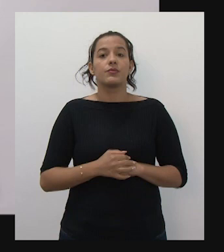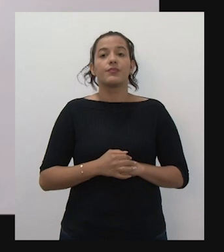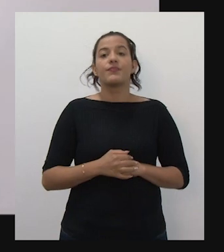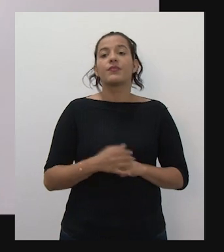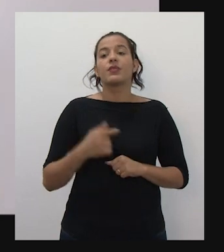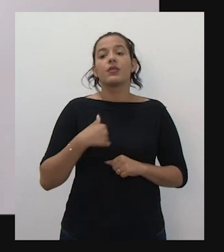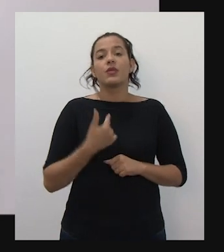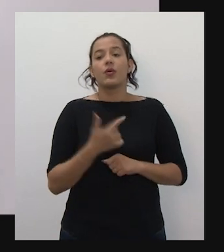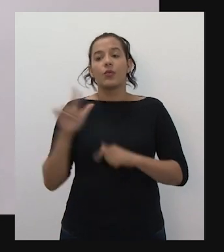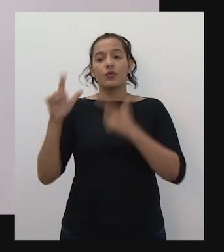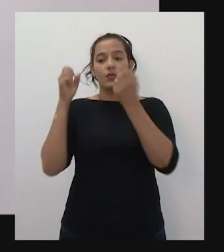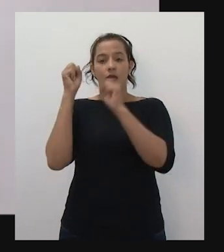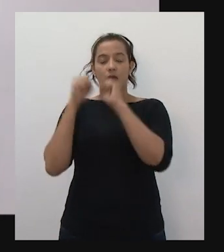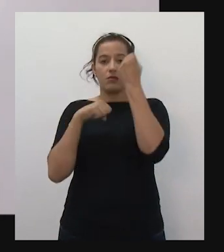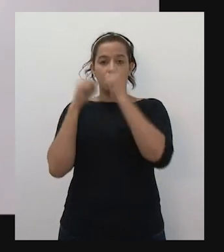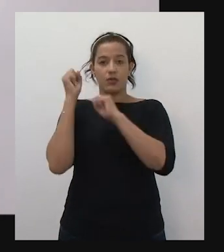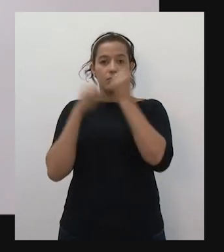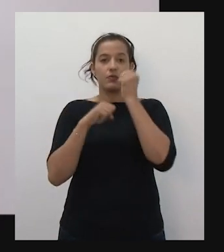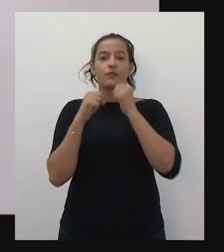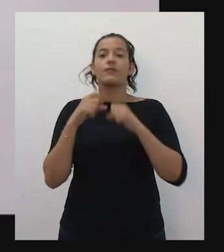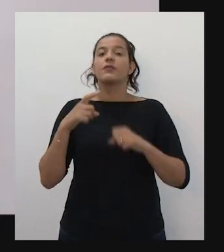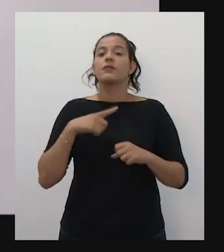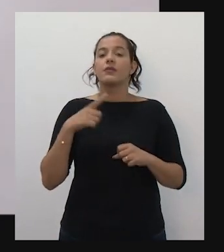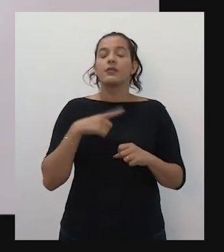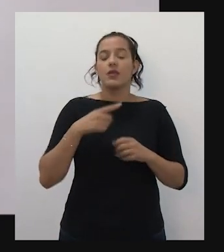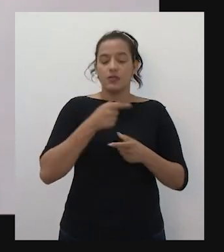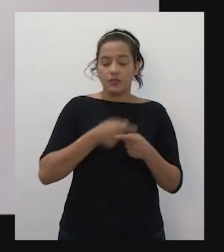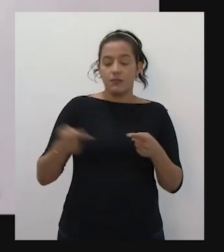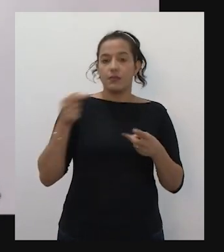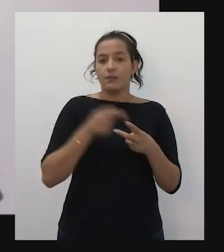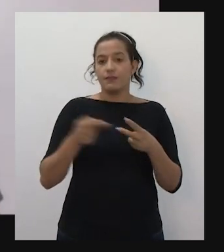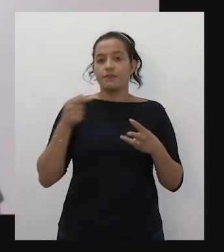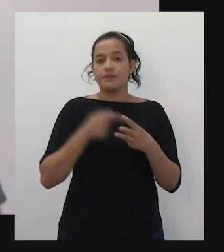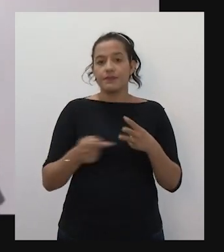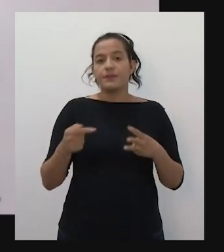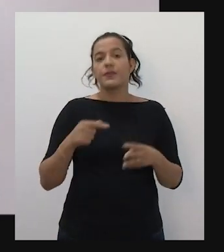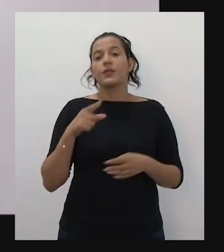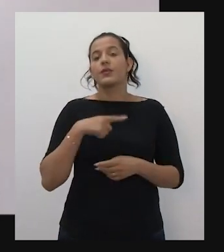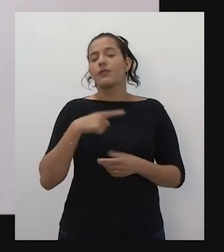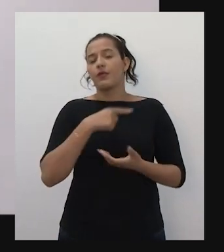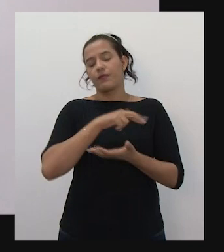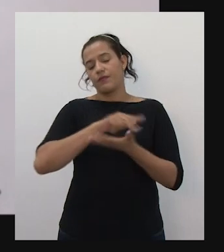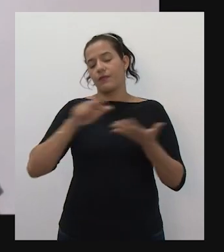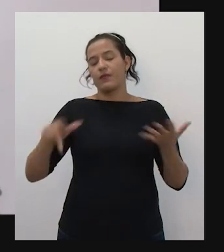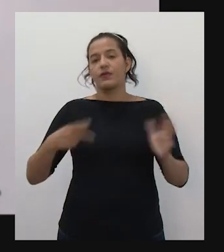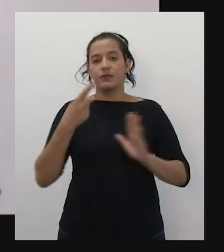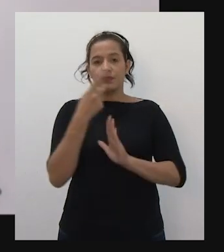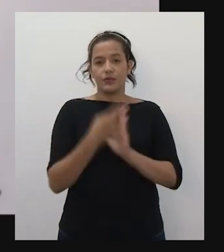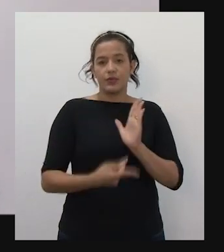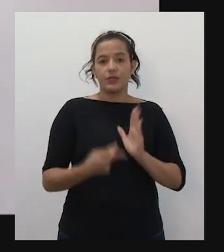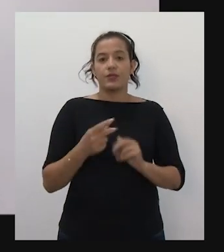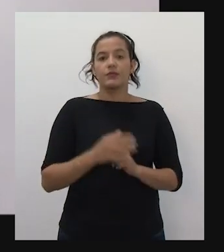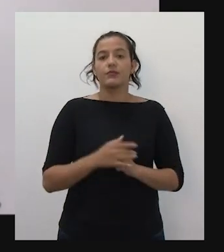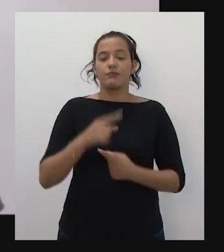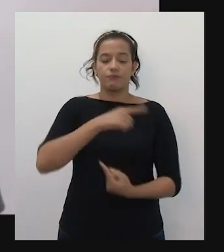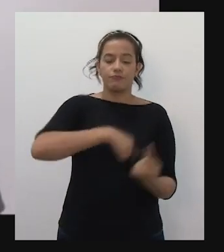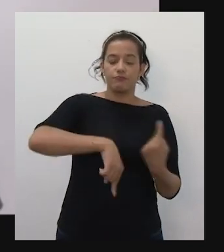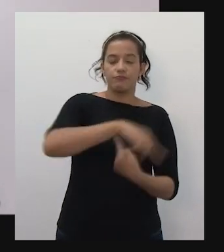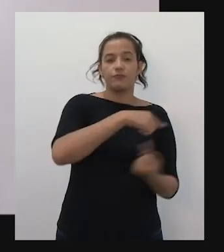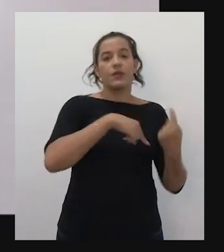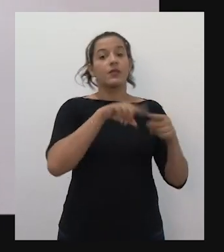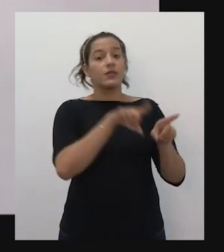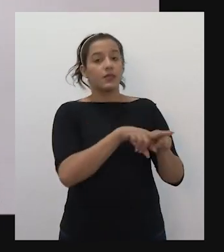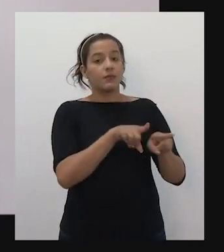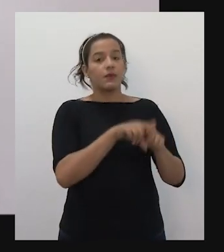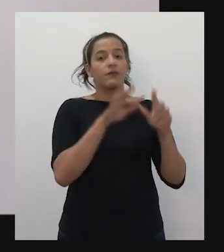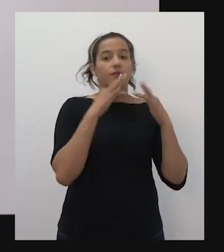além das aulas de educação física enviadas semanalmente, foram realizados diversos projetos envolvendo os alunos e seus